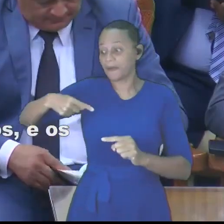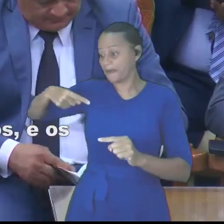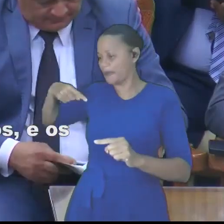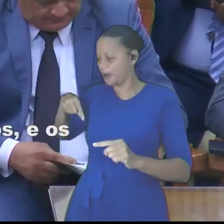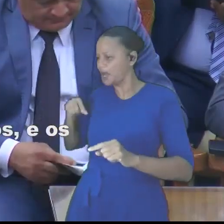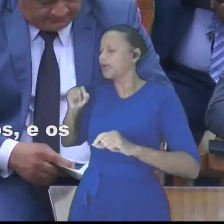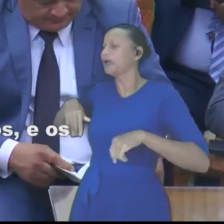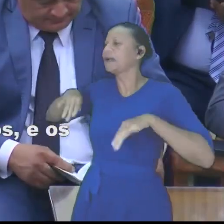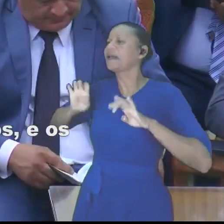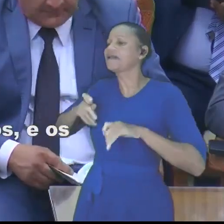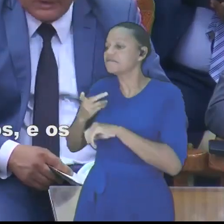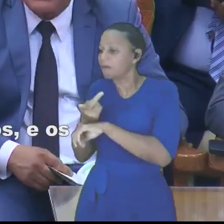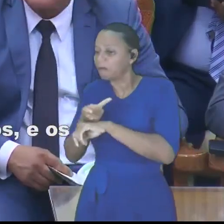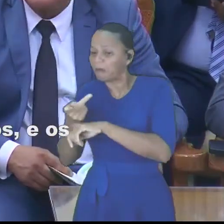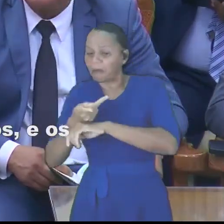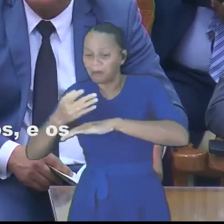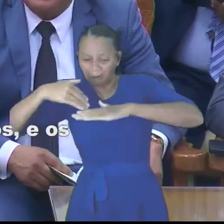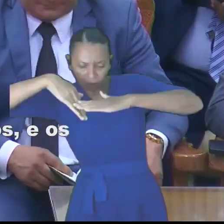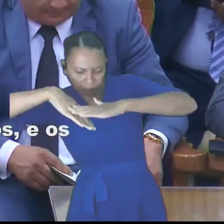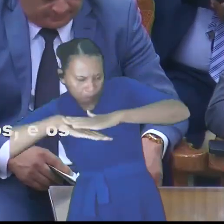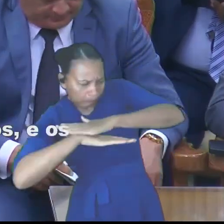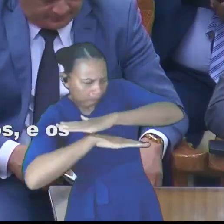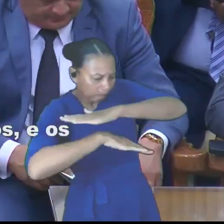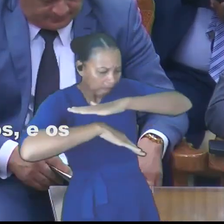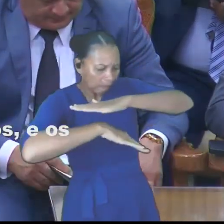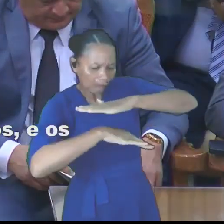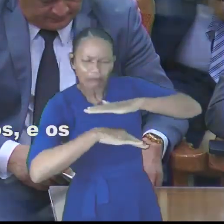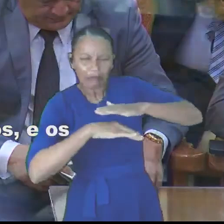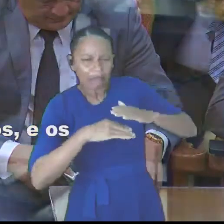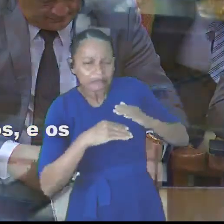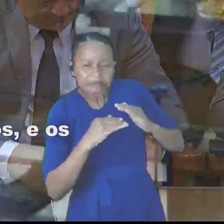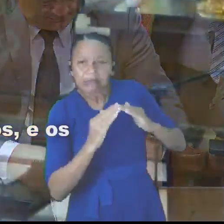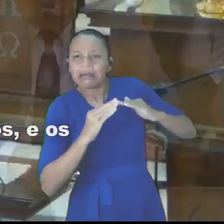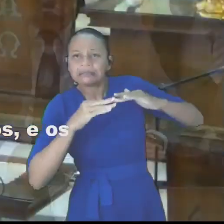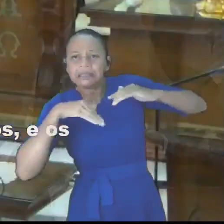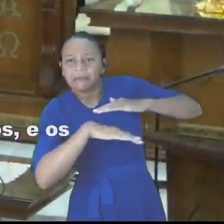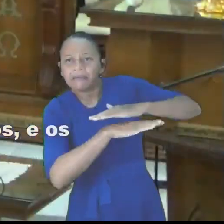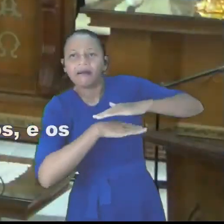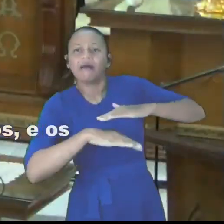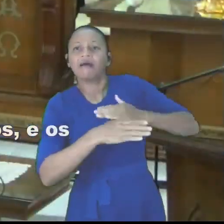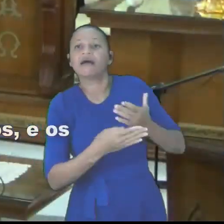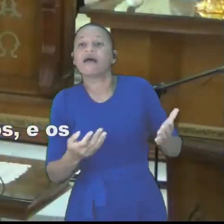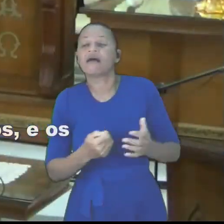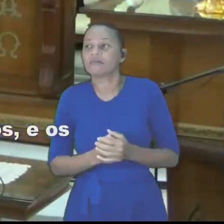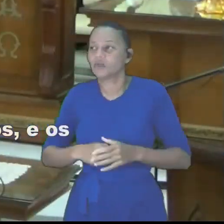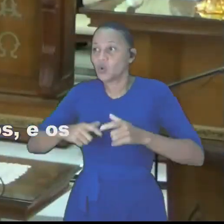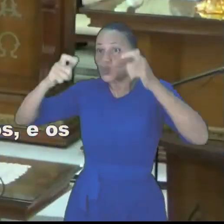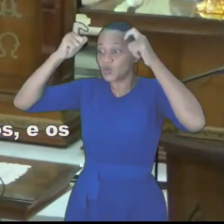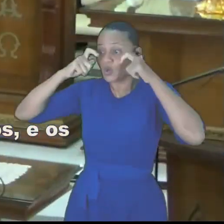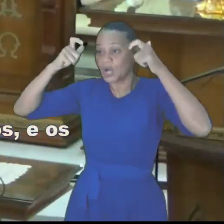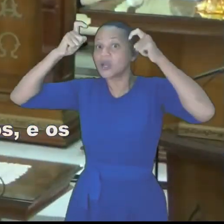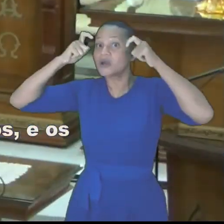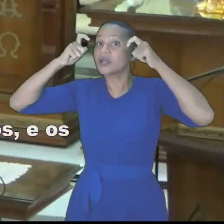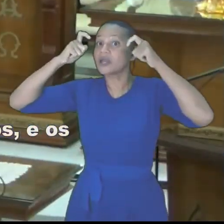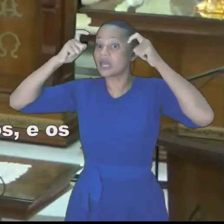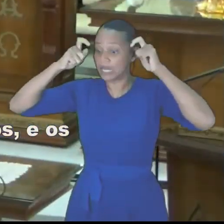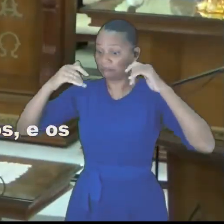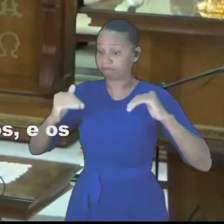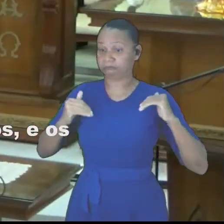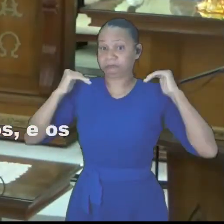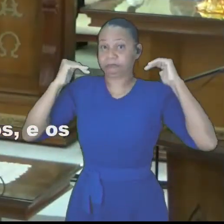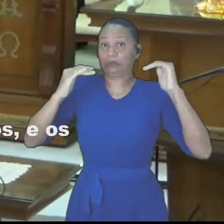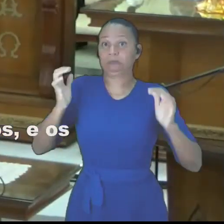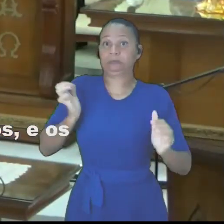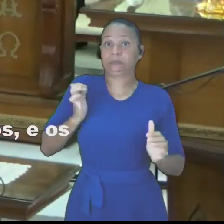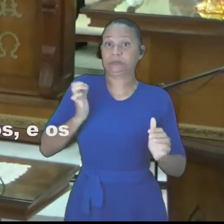procurar os bunkers? É isso? Quem é que vai procurar? Leia aí. 15. E os reis da terra. Olha, é rei, é negócio de gente grande.